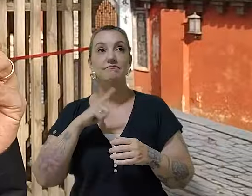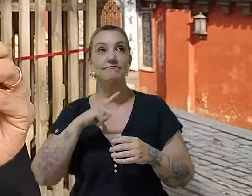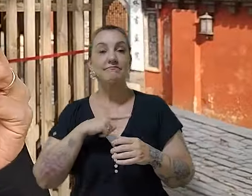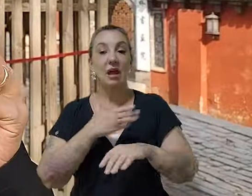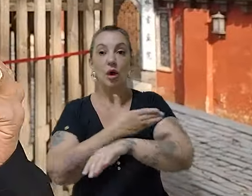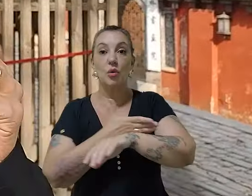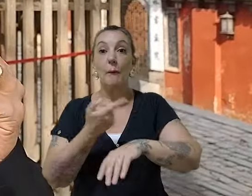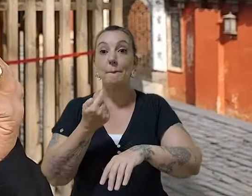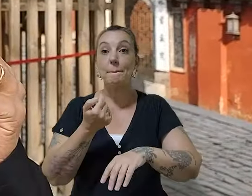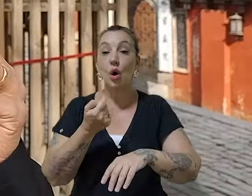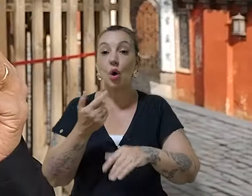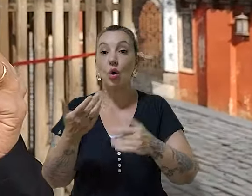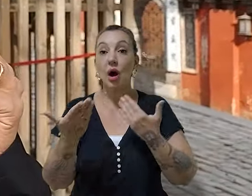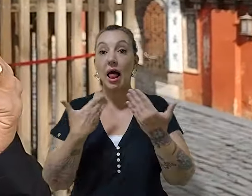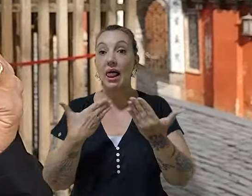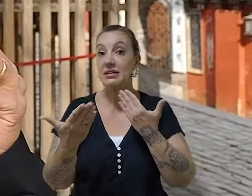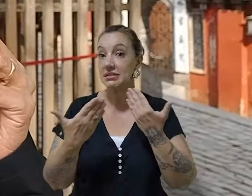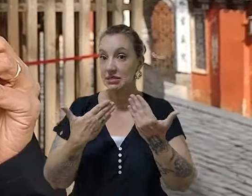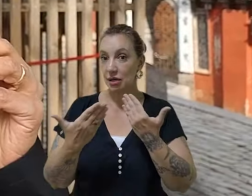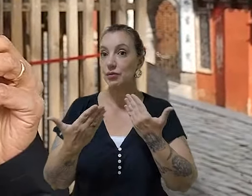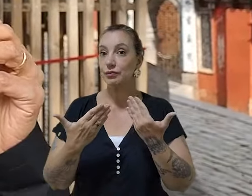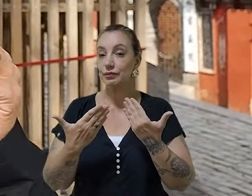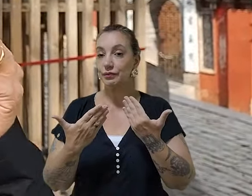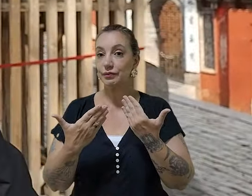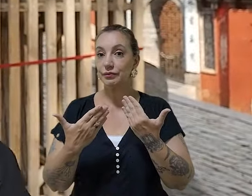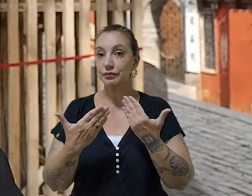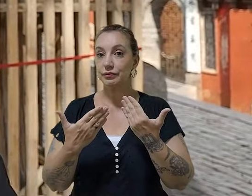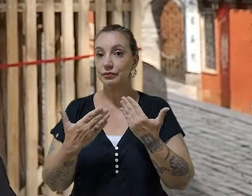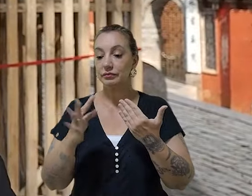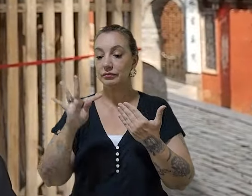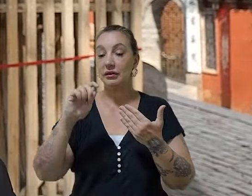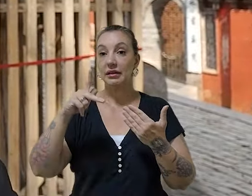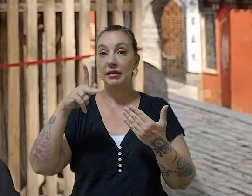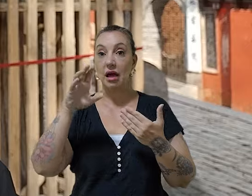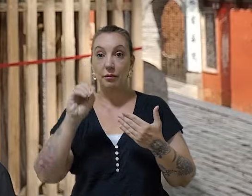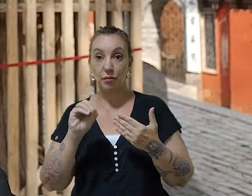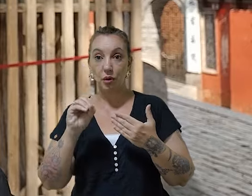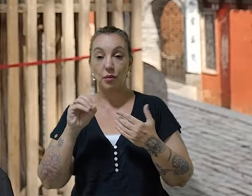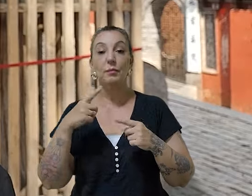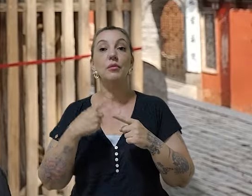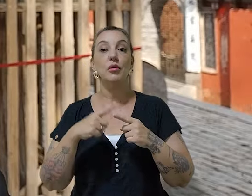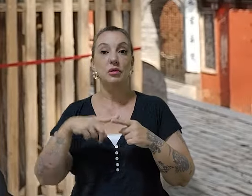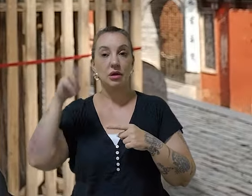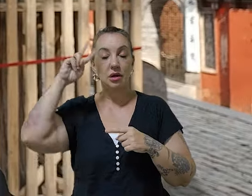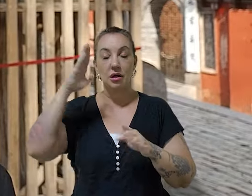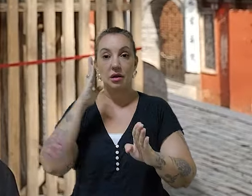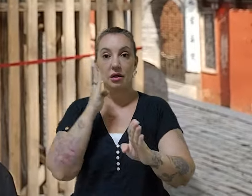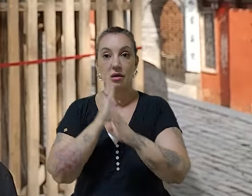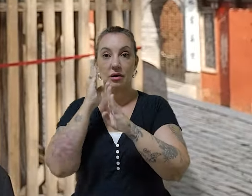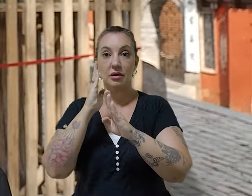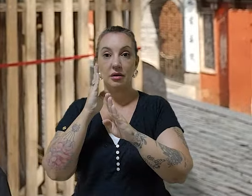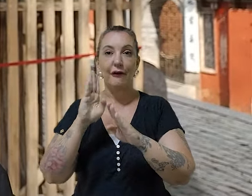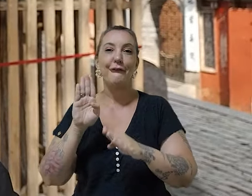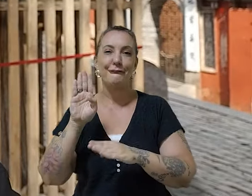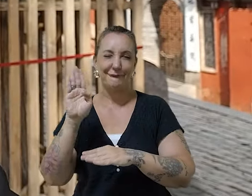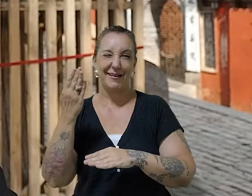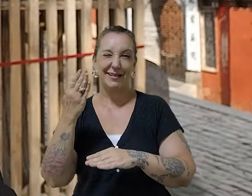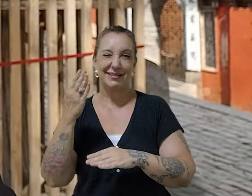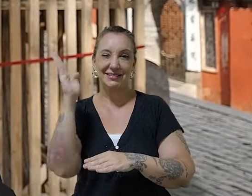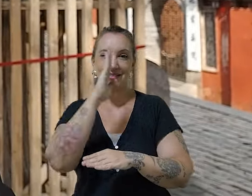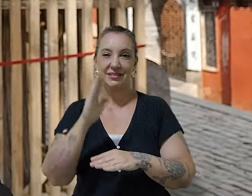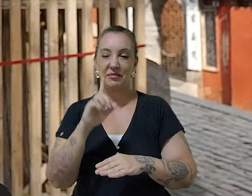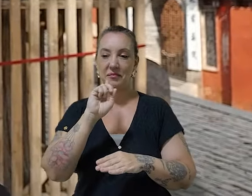de ter pouca relação com o tempo, né? Até porque a gente tem essa história do descobrimento fake do Brasil